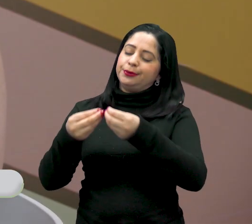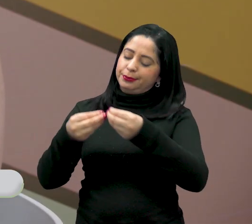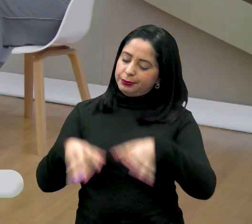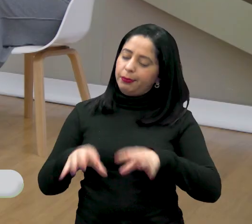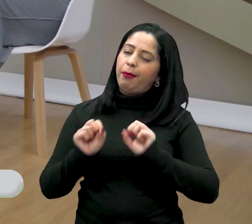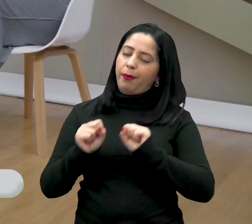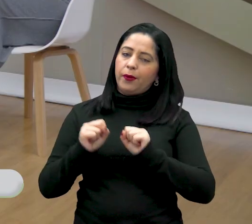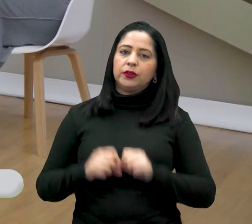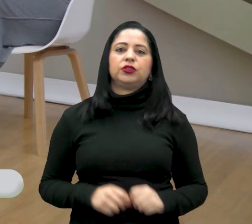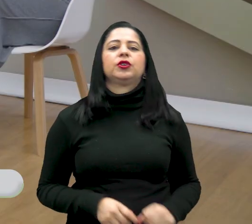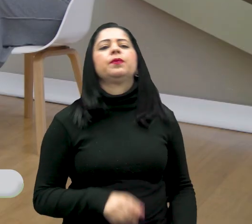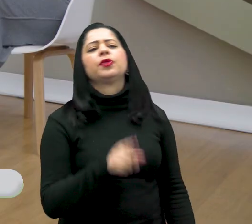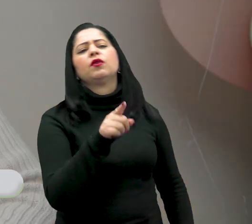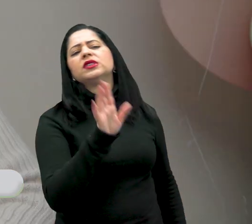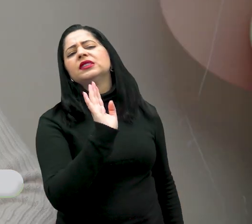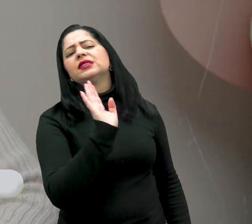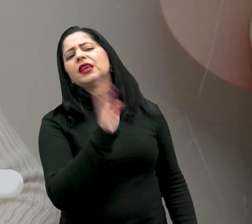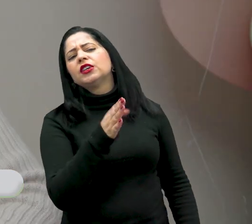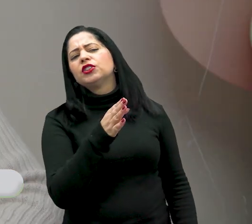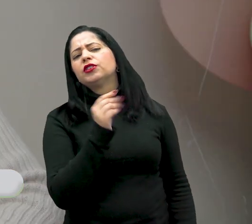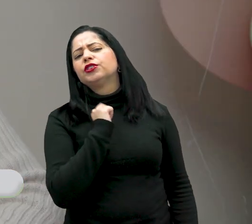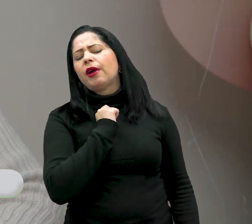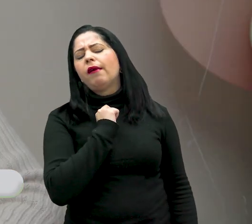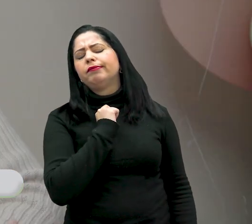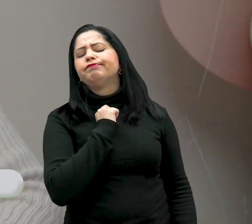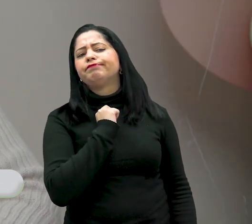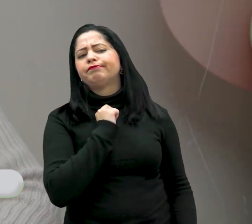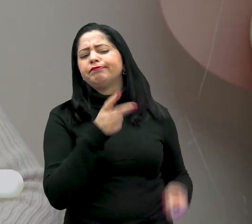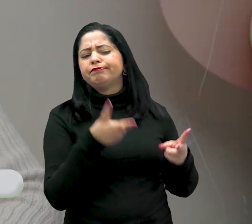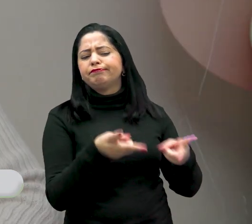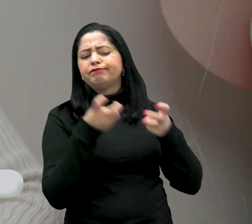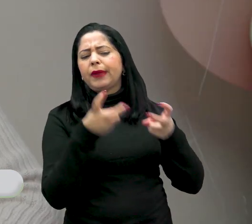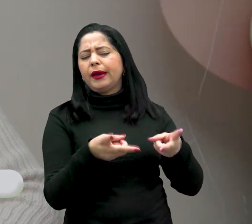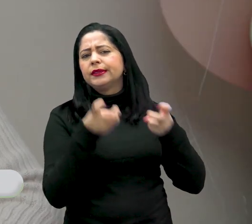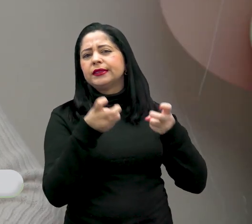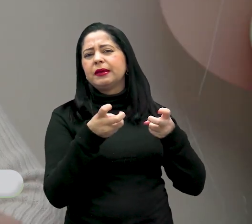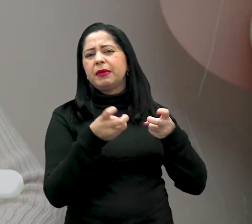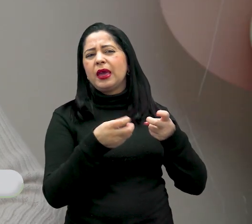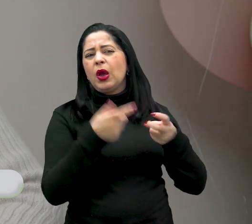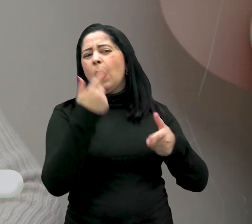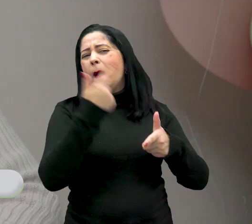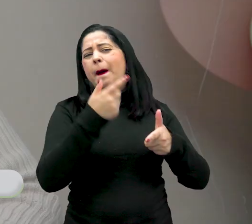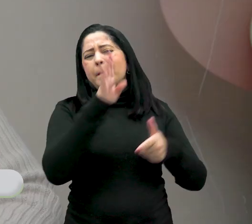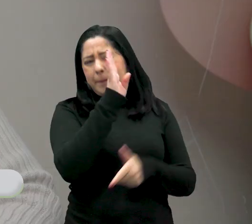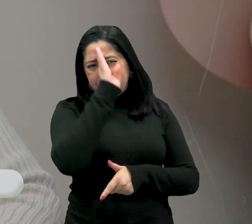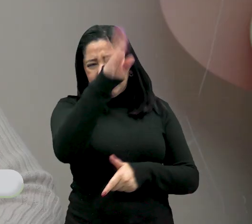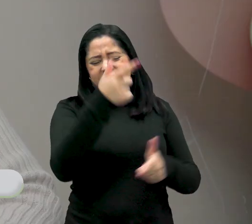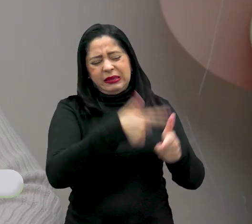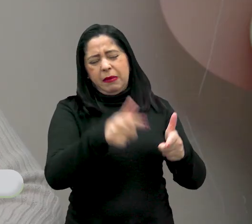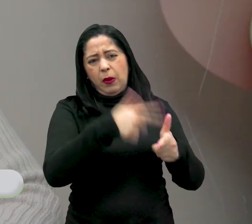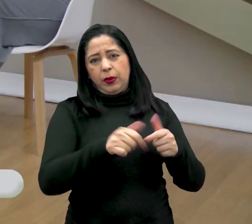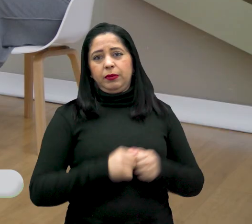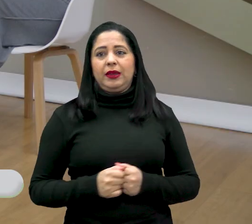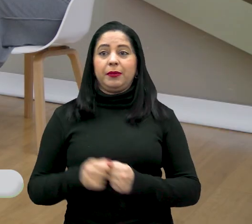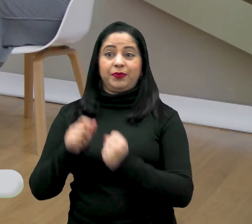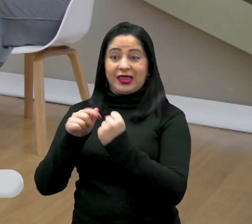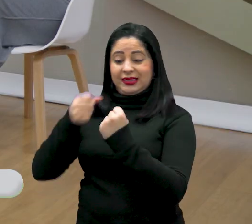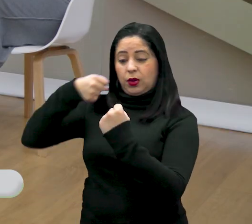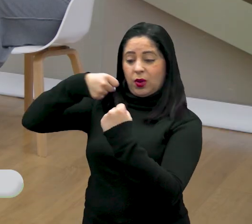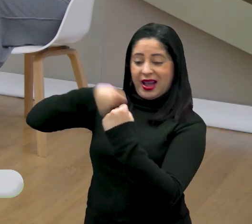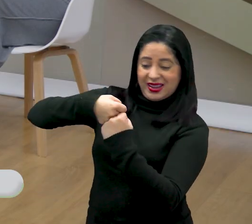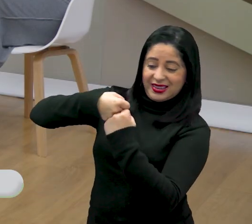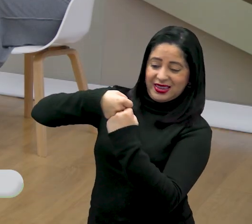E o que que é mais comum, você que já vive isso no consultório diariamente, e quais são os principais casos que você vê? O